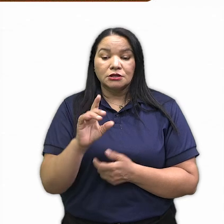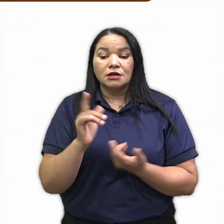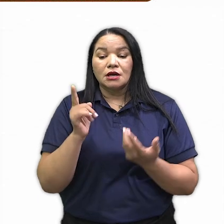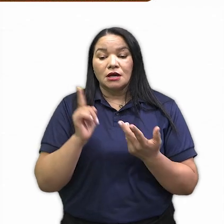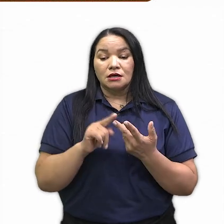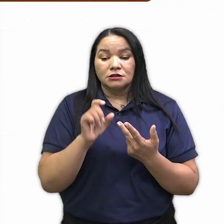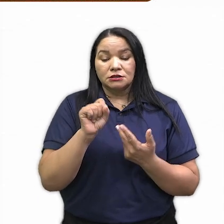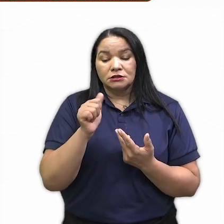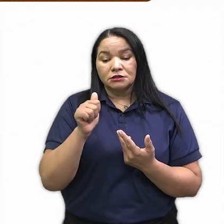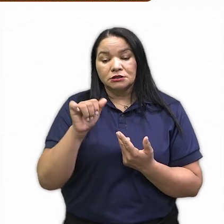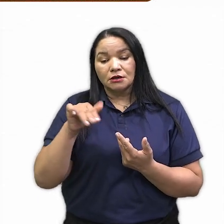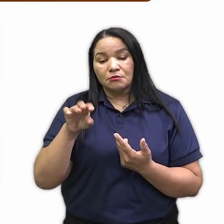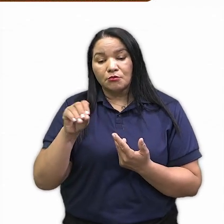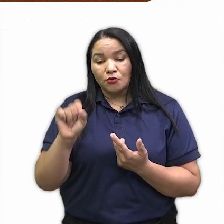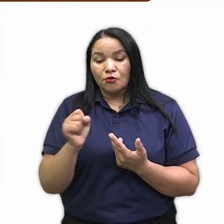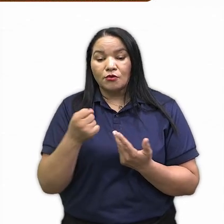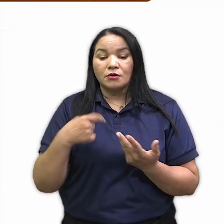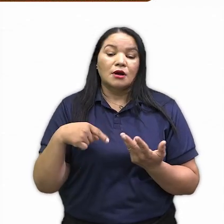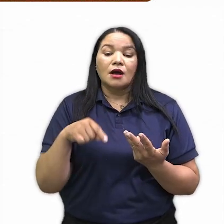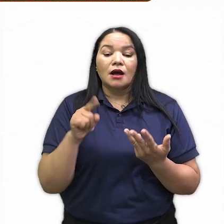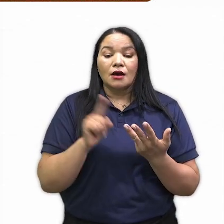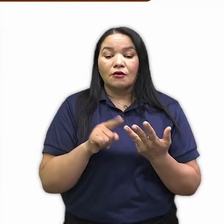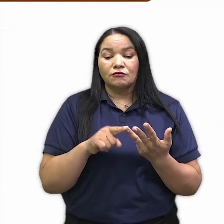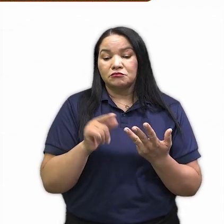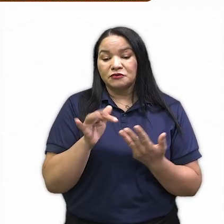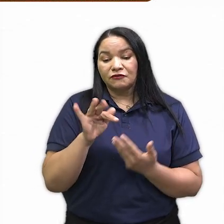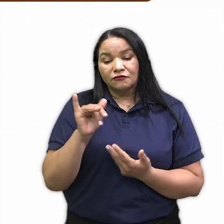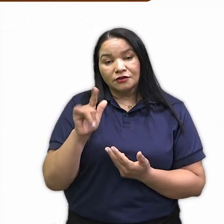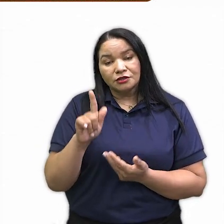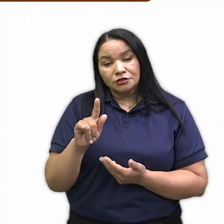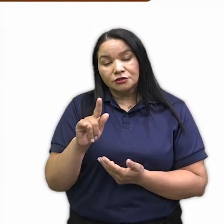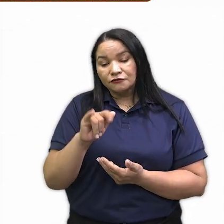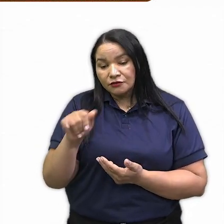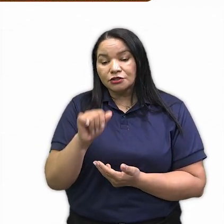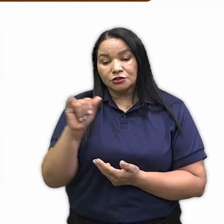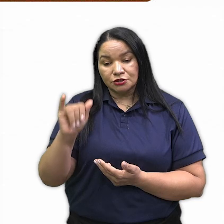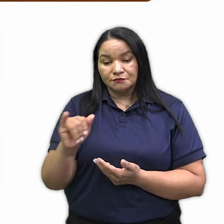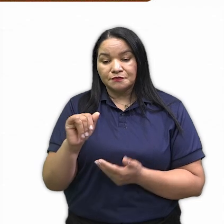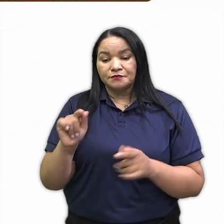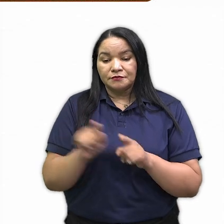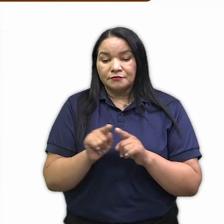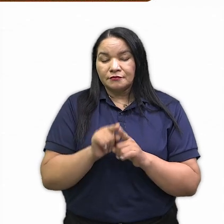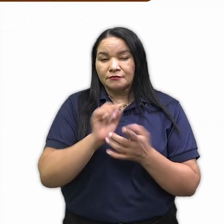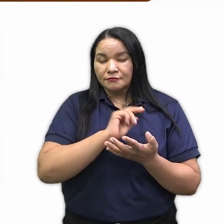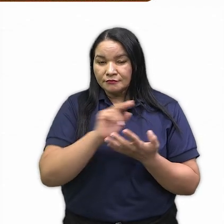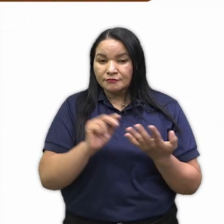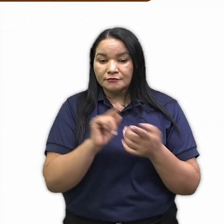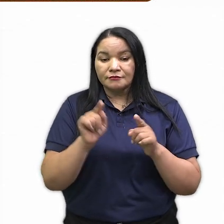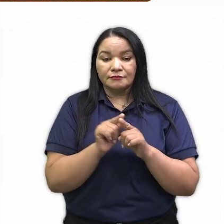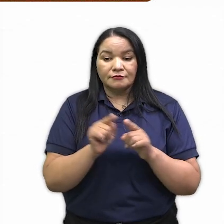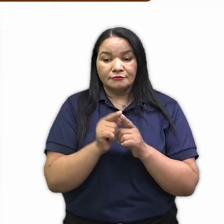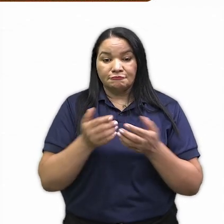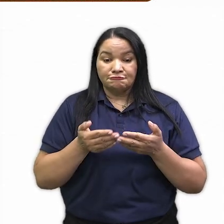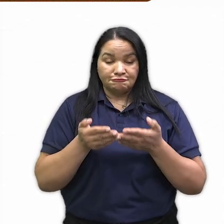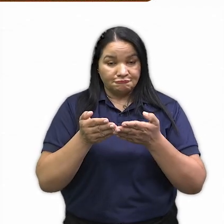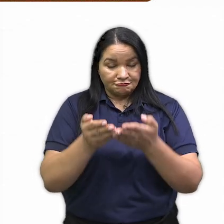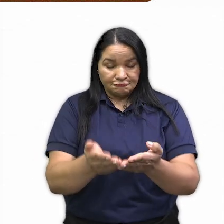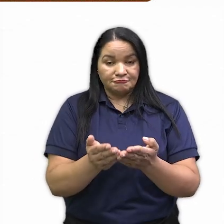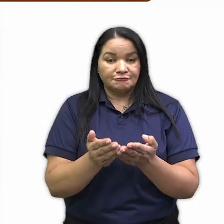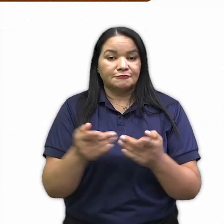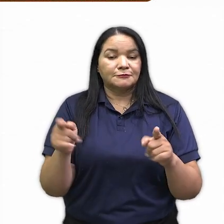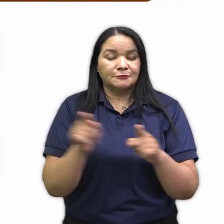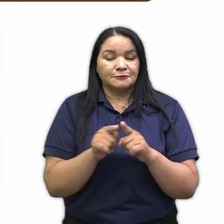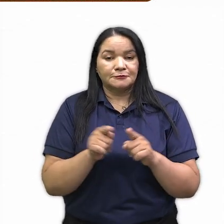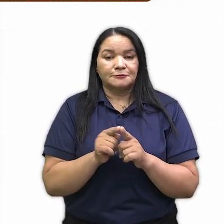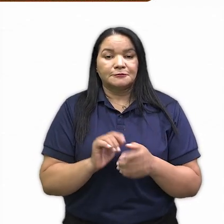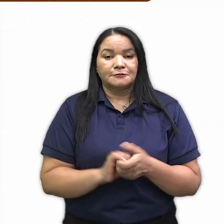e Fiji, tá? Que vão também possuir notáveis habilidades na navegação, tá? Então,